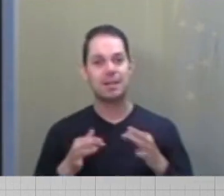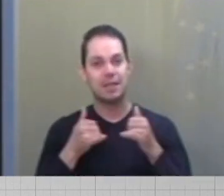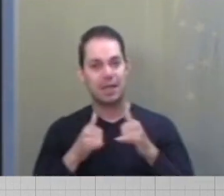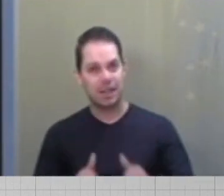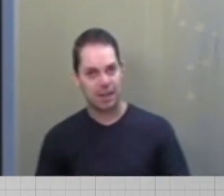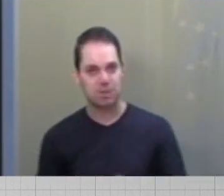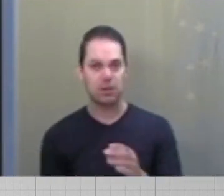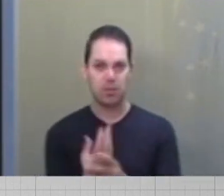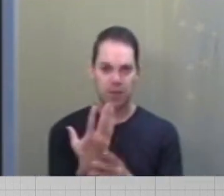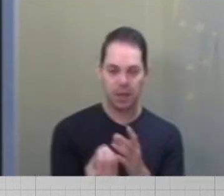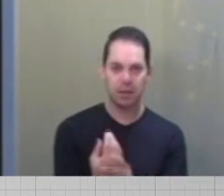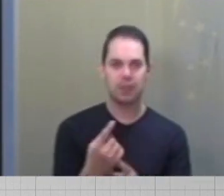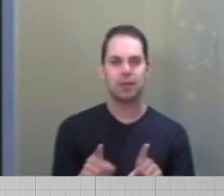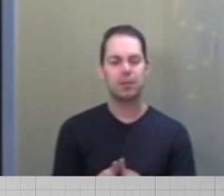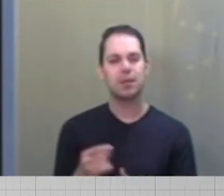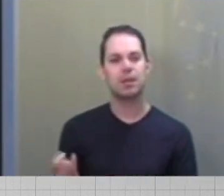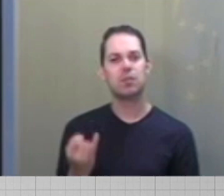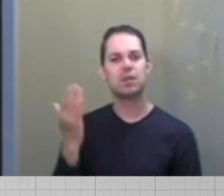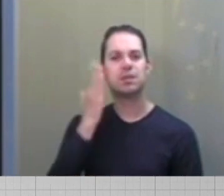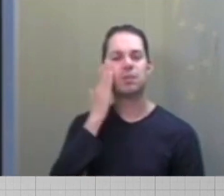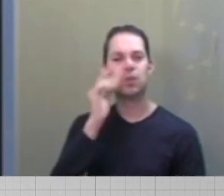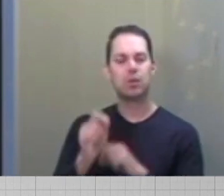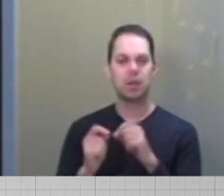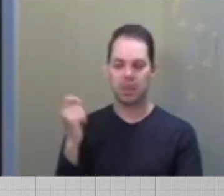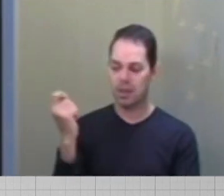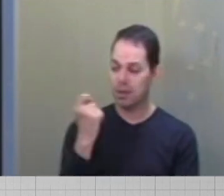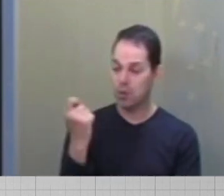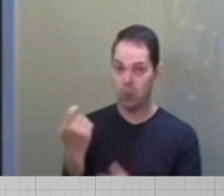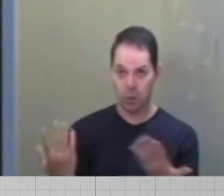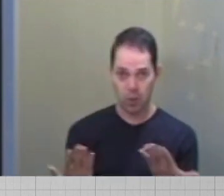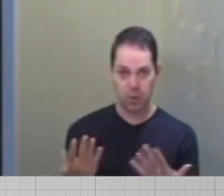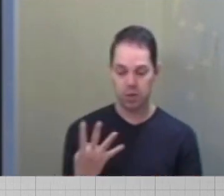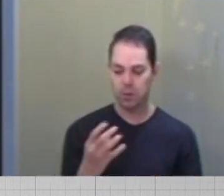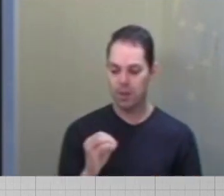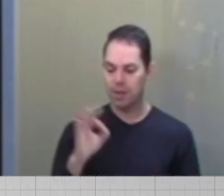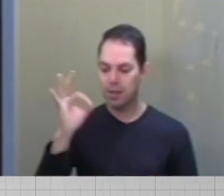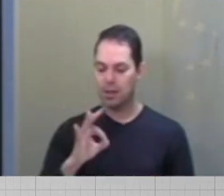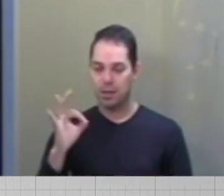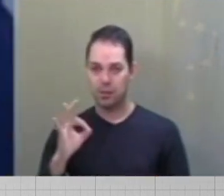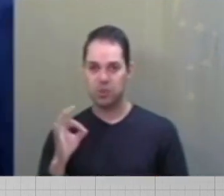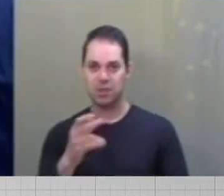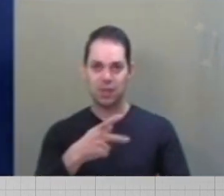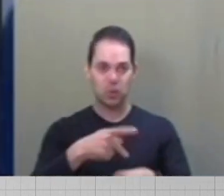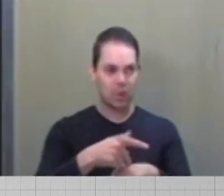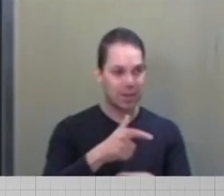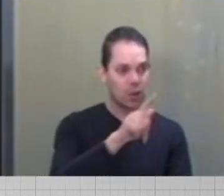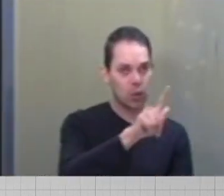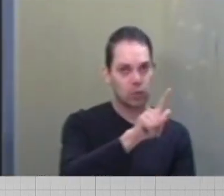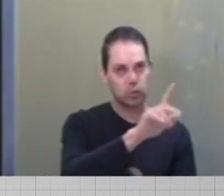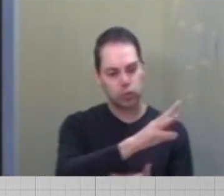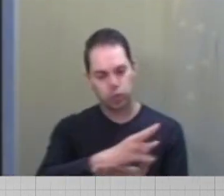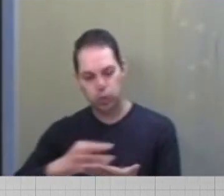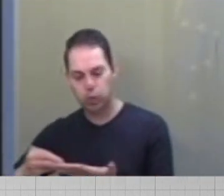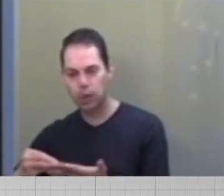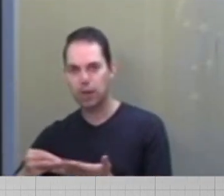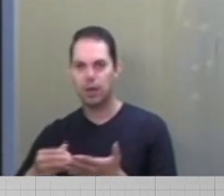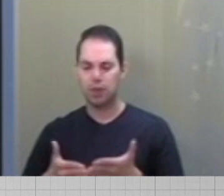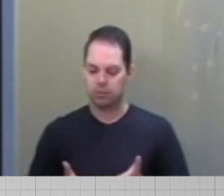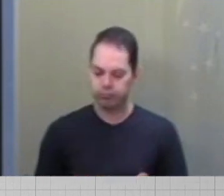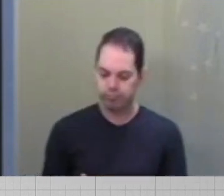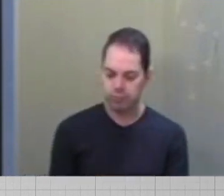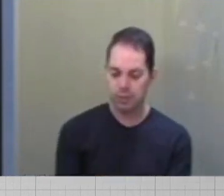é importante que a gente entenda que o Rio Grande do Sul importa hoje 40% de energia. Aqui nós temos um rio quase navegável, né, nesse